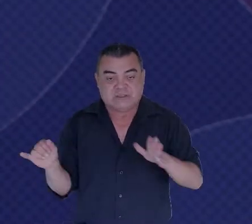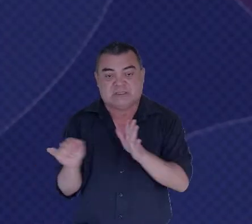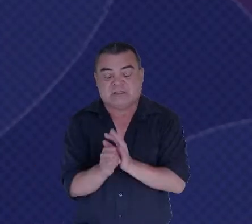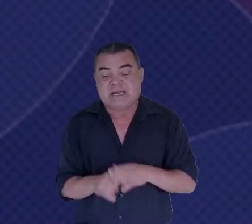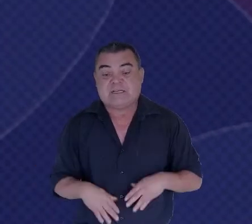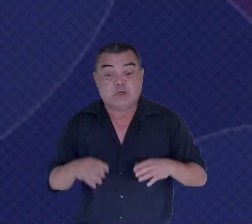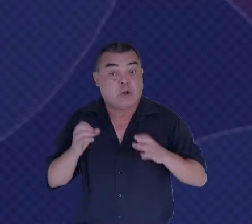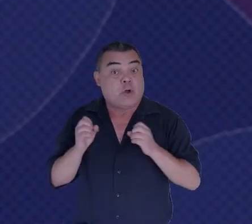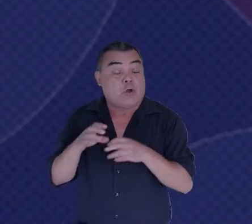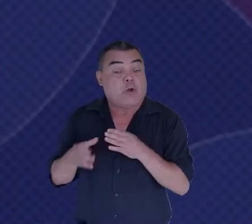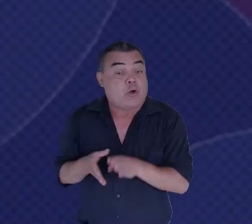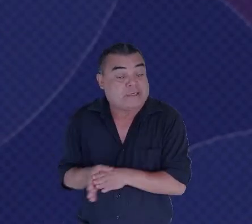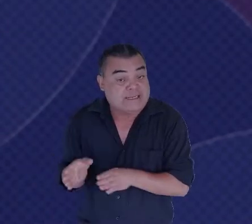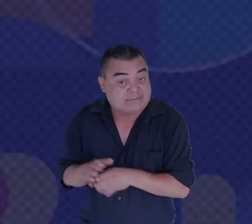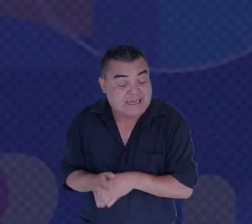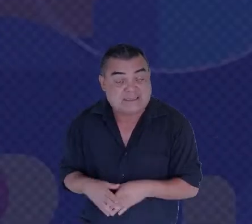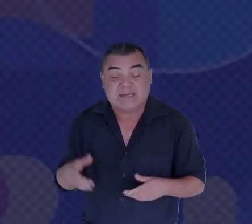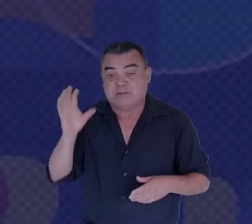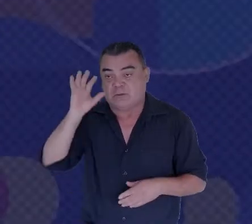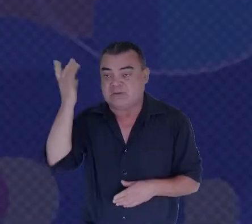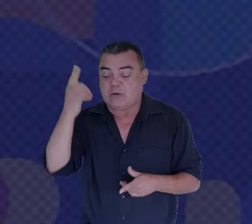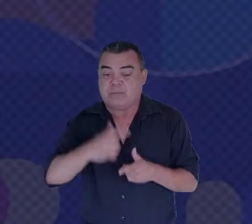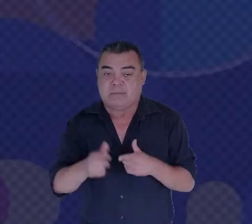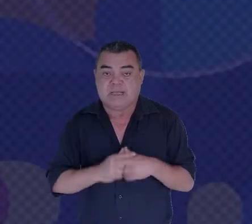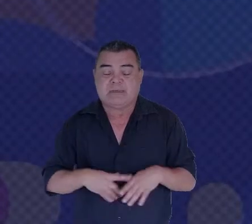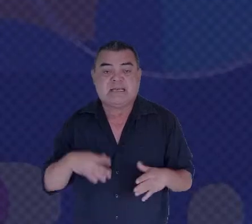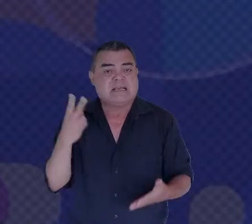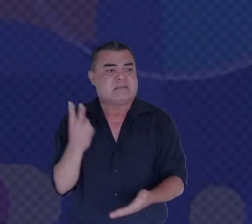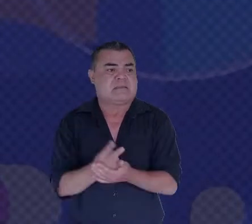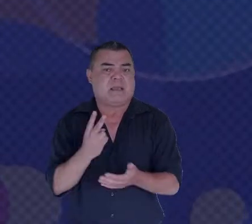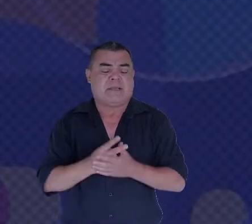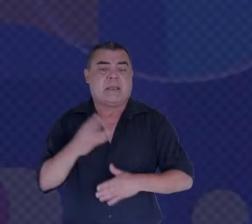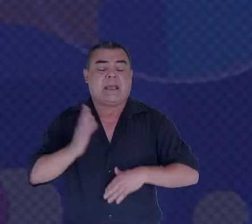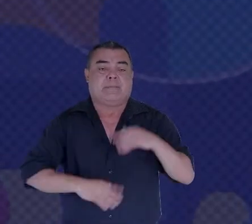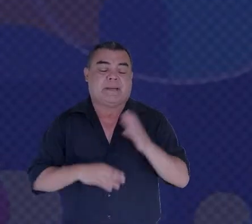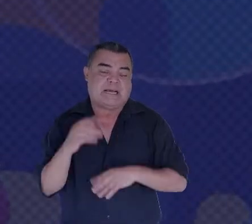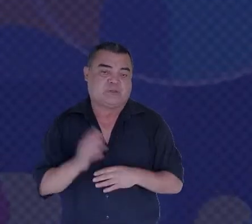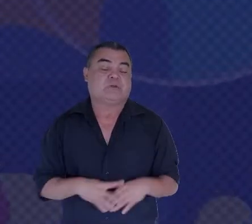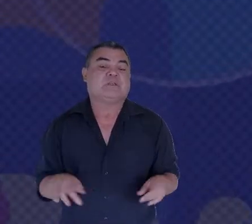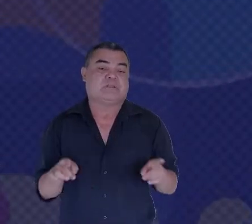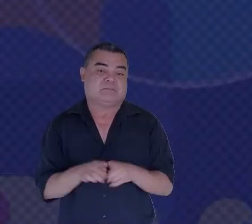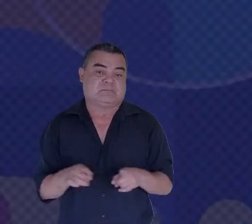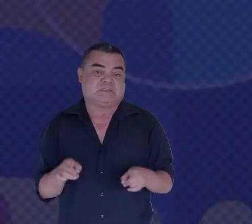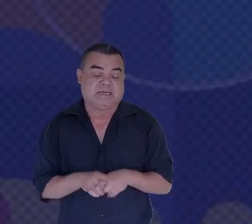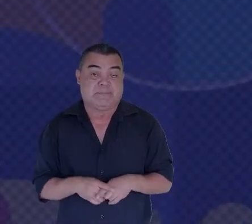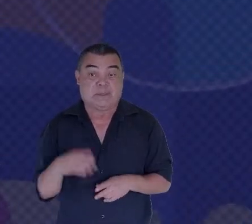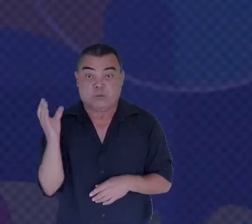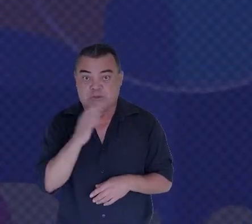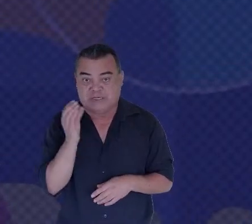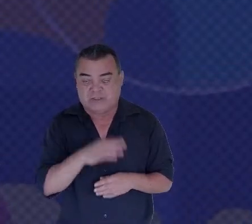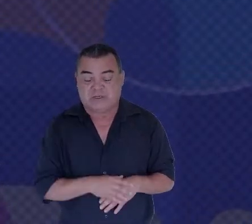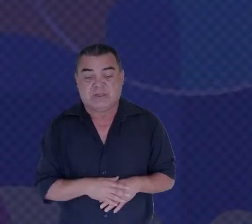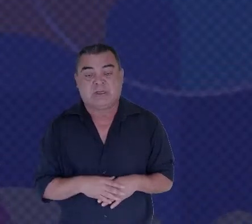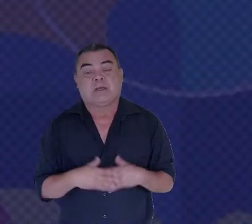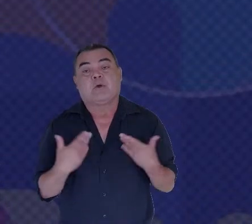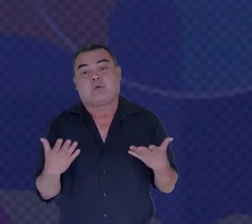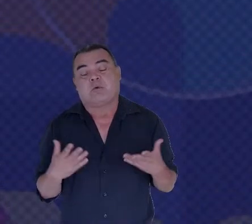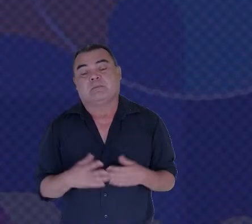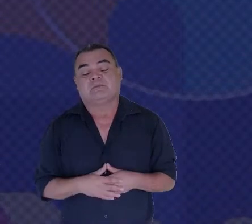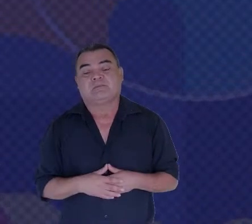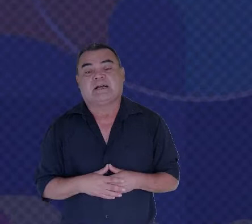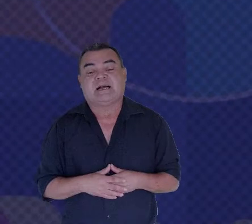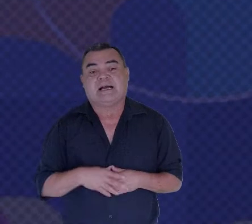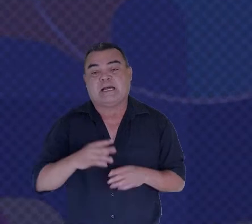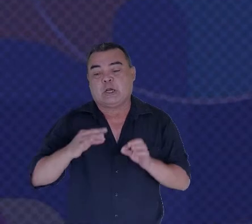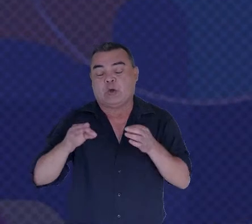criatividade orientada a resolução de problemas ela vez mais práticos e cada vez mais tanto de urgente quanto de longo